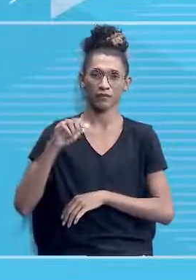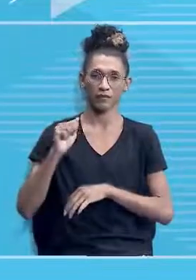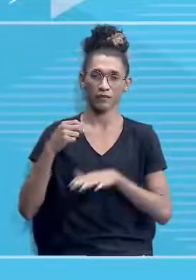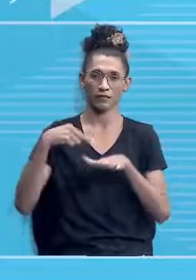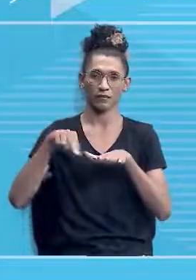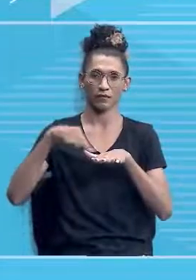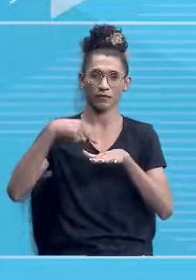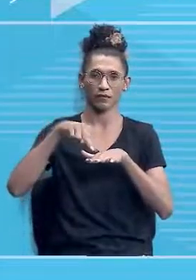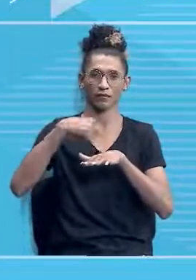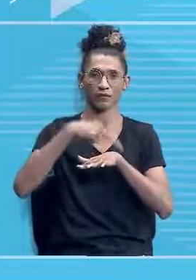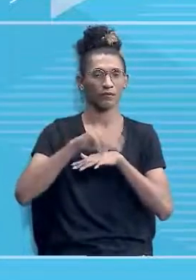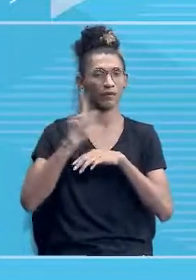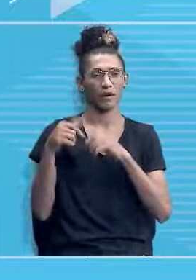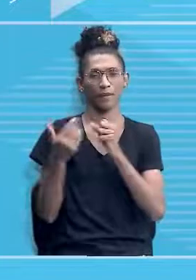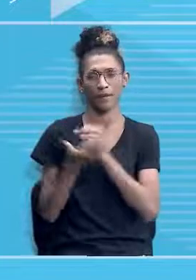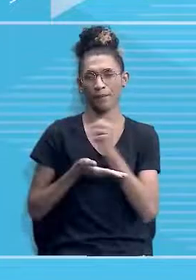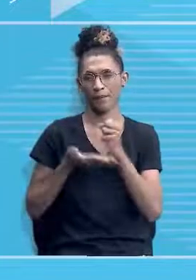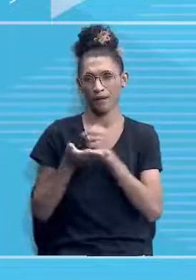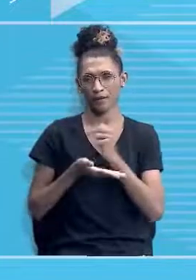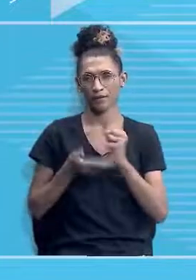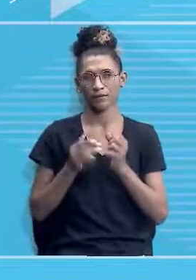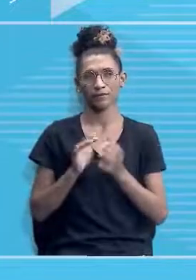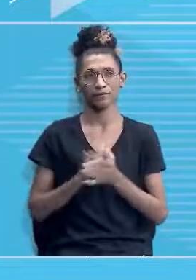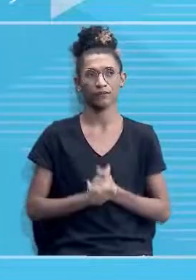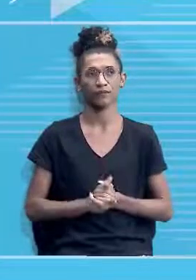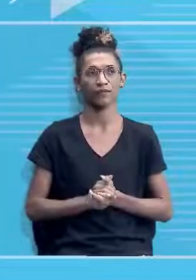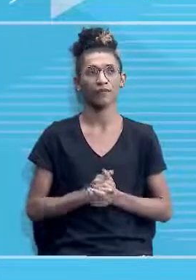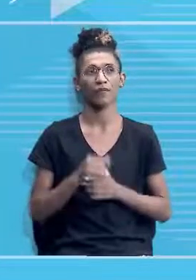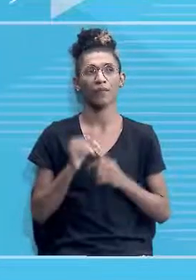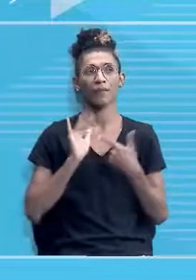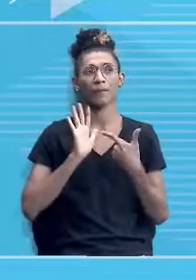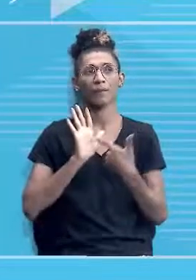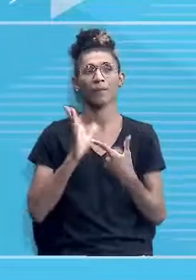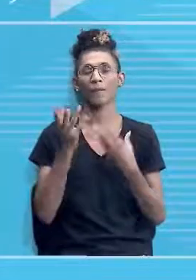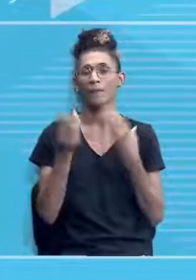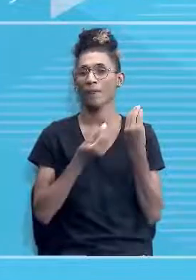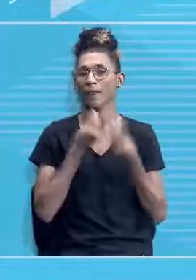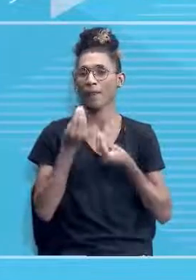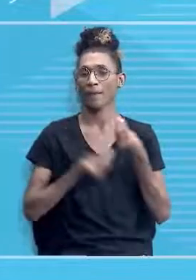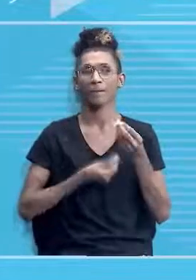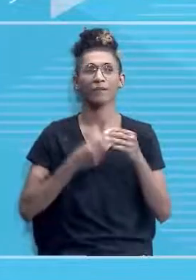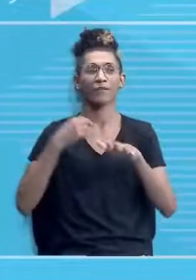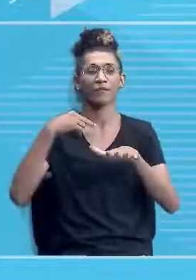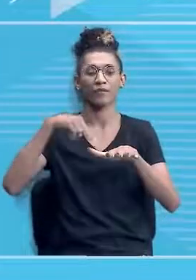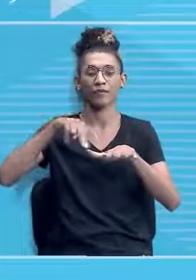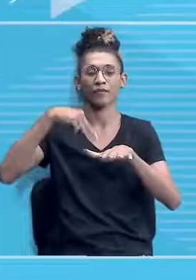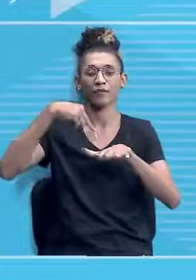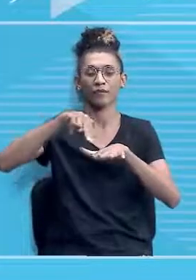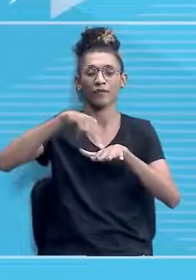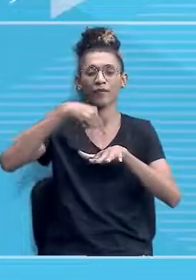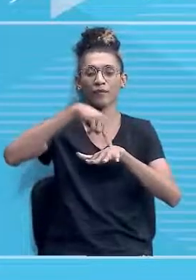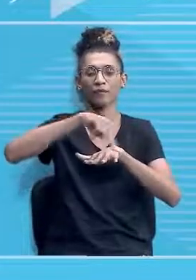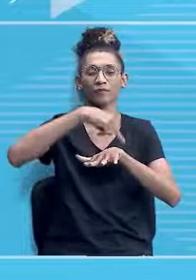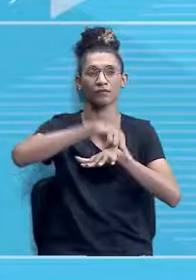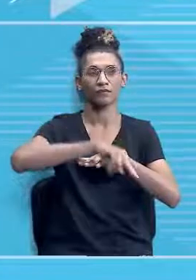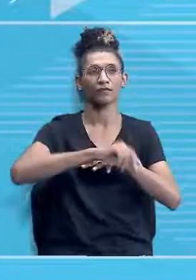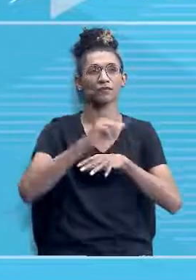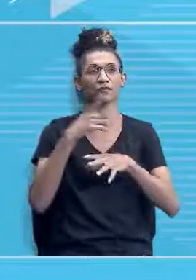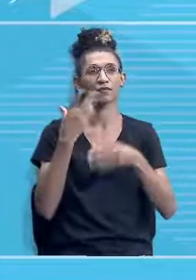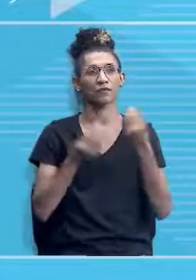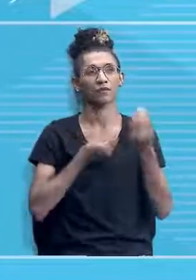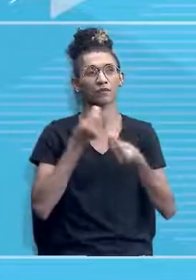dessas aminas olha aí ó olha aí a basicidade das aminas apresentam caráter básico